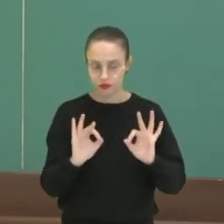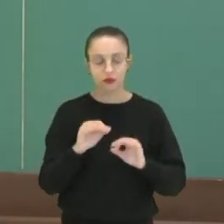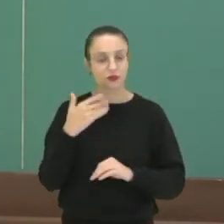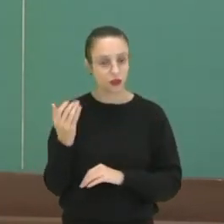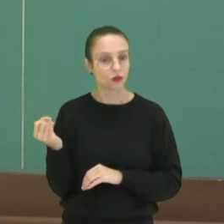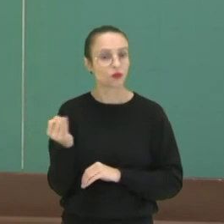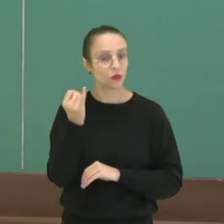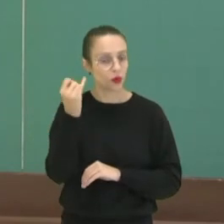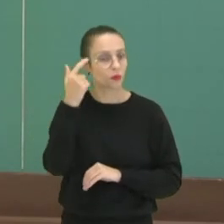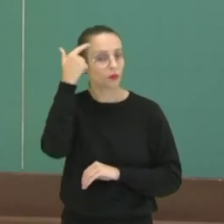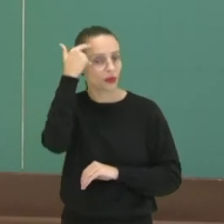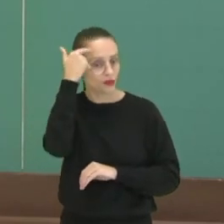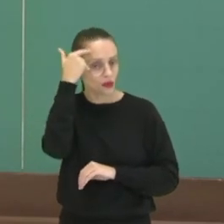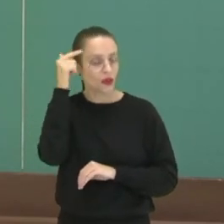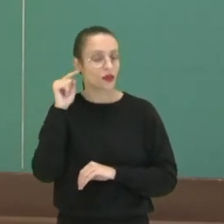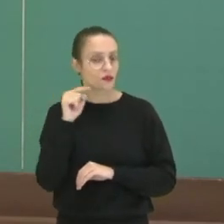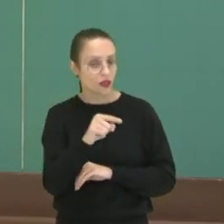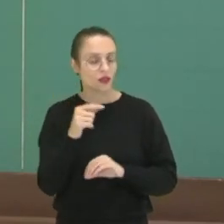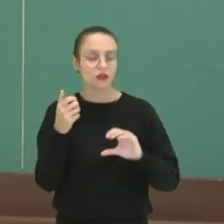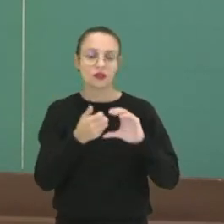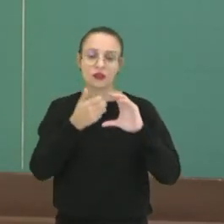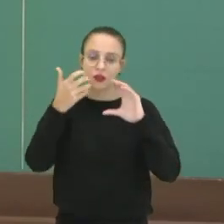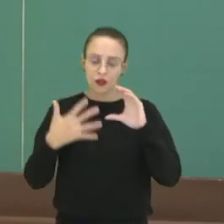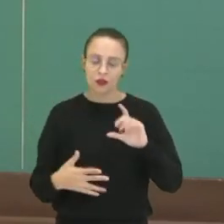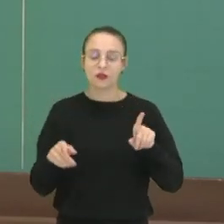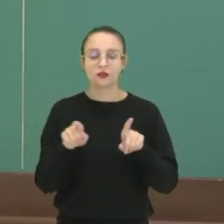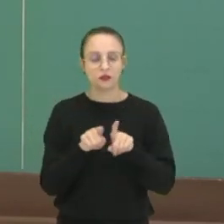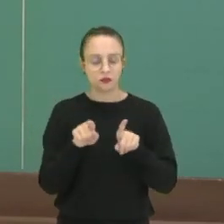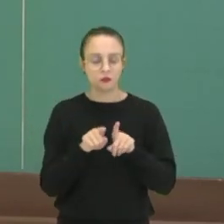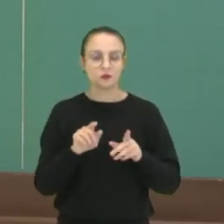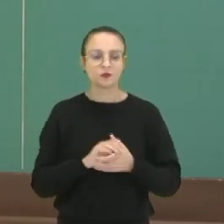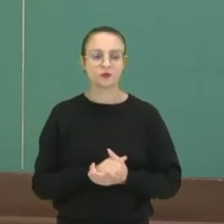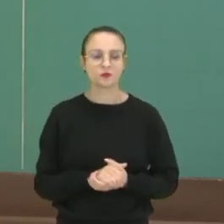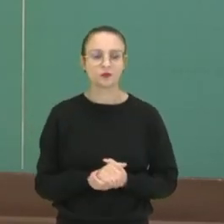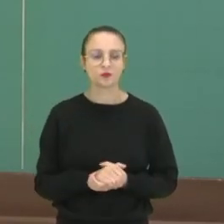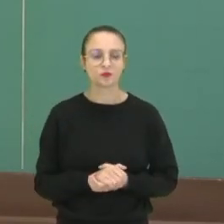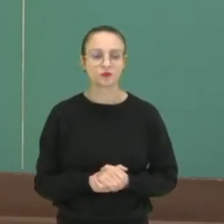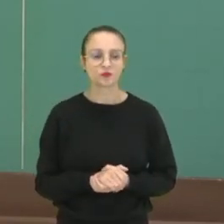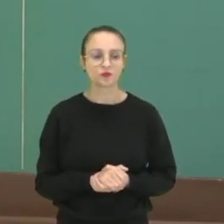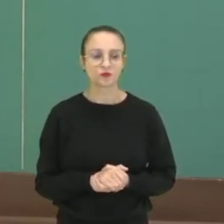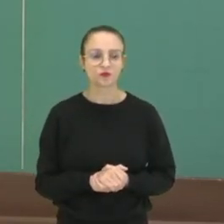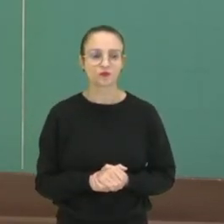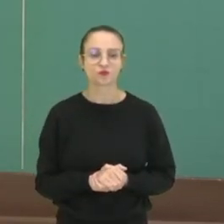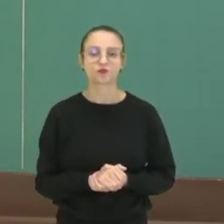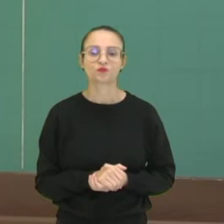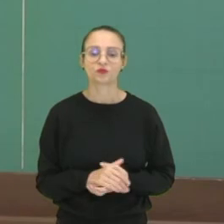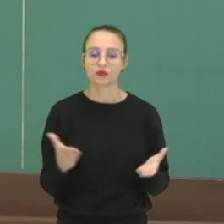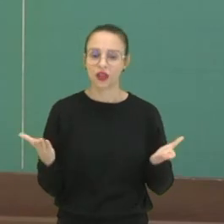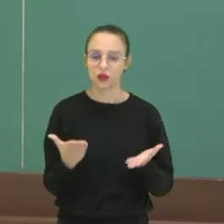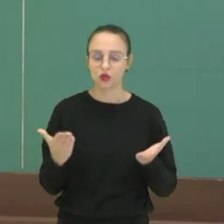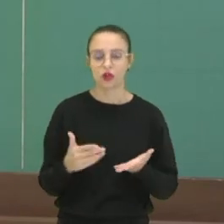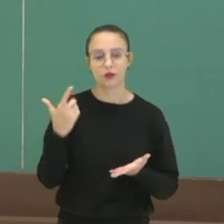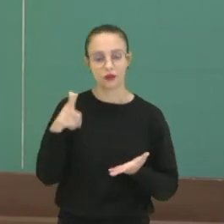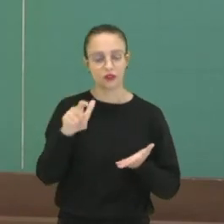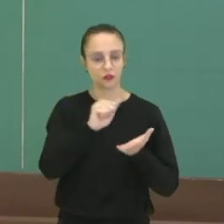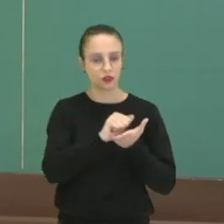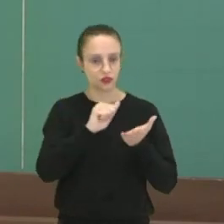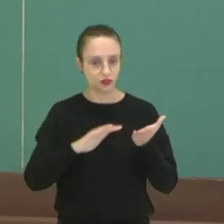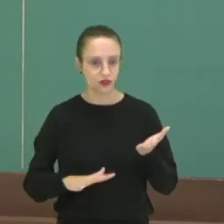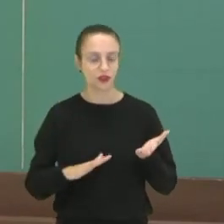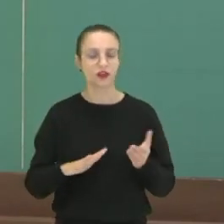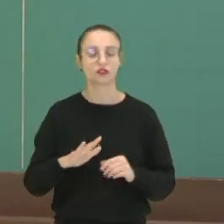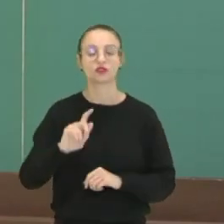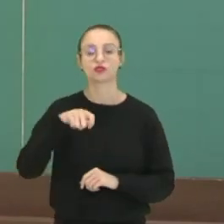importante a gente pensar nessa característica ali também. E aí nós vamos para uma atividade